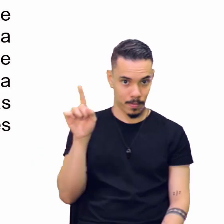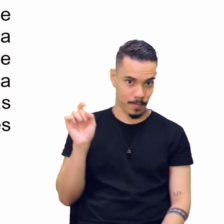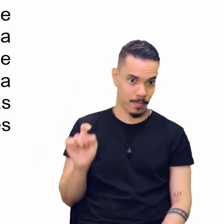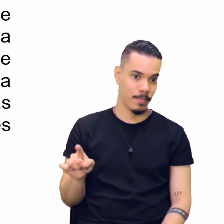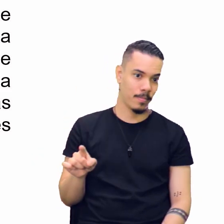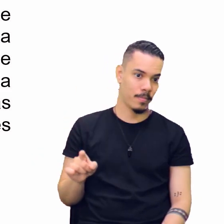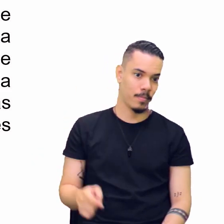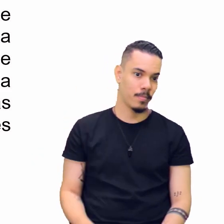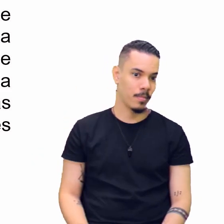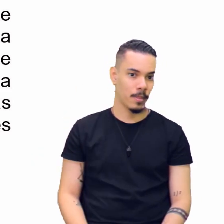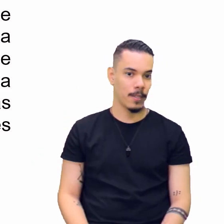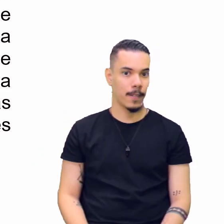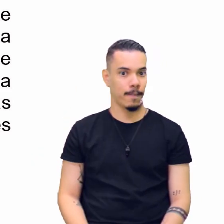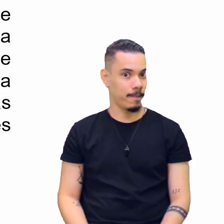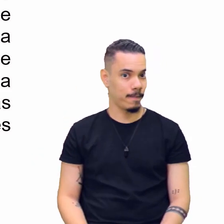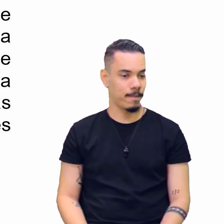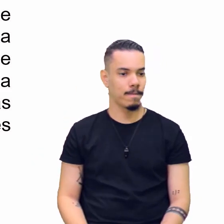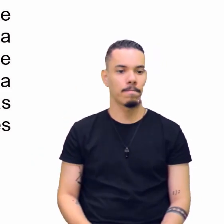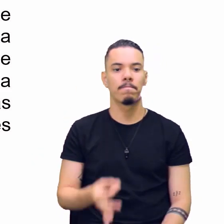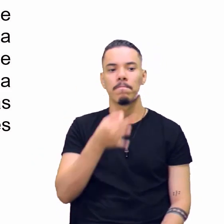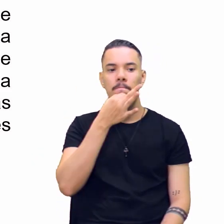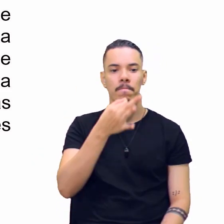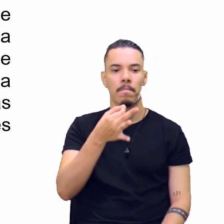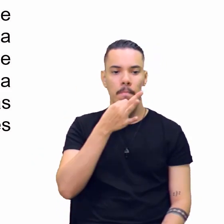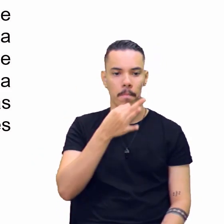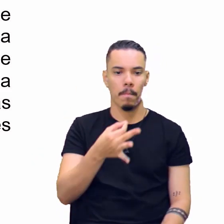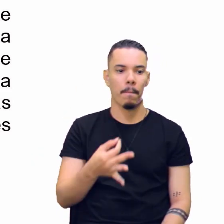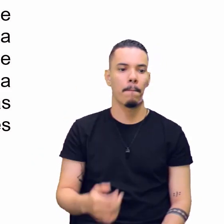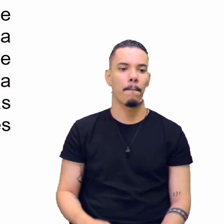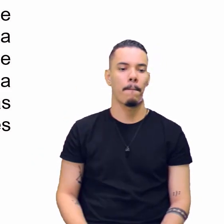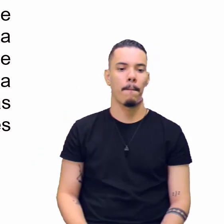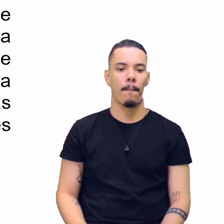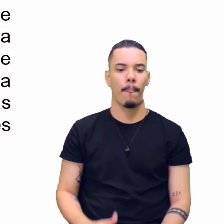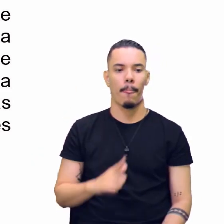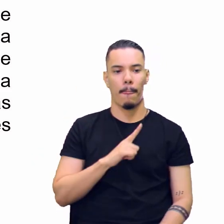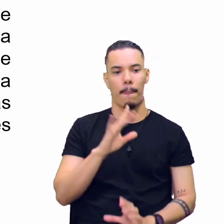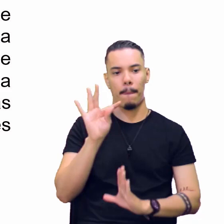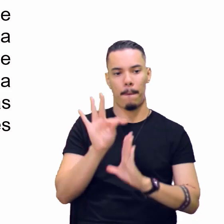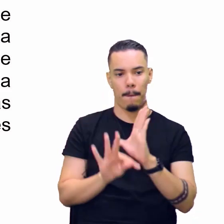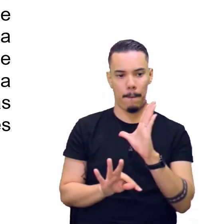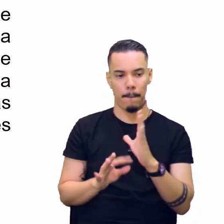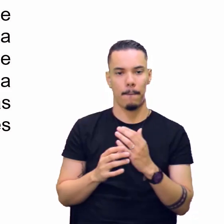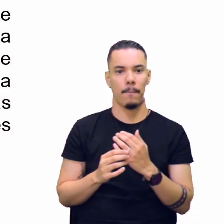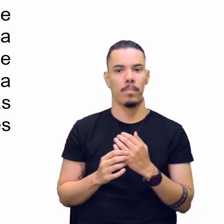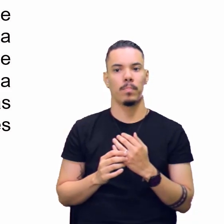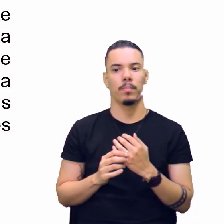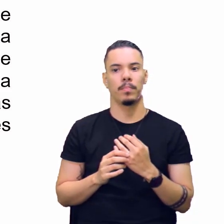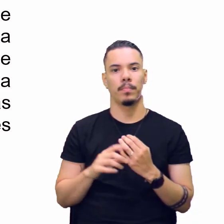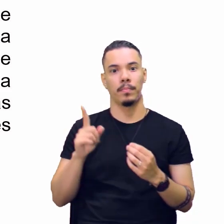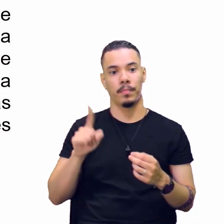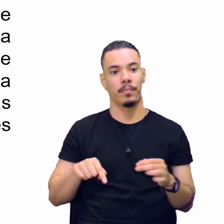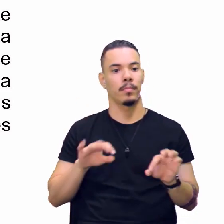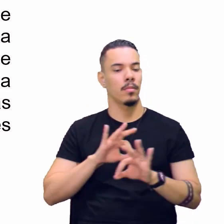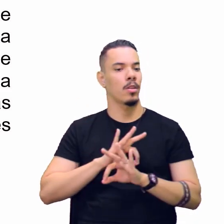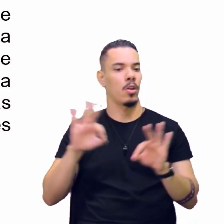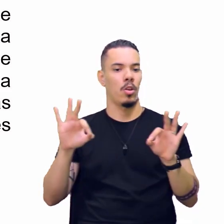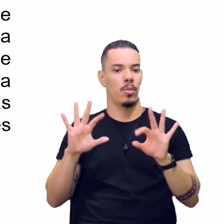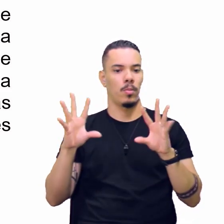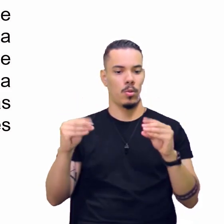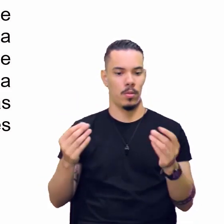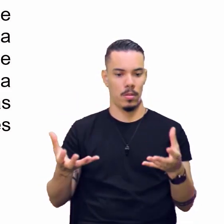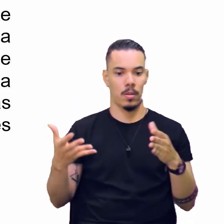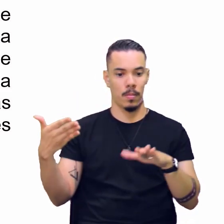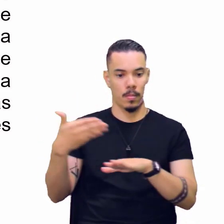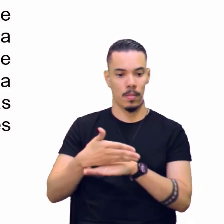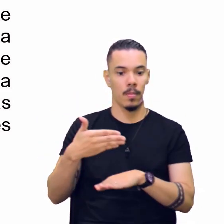questionamento. Uma opinião sobre o debate de opinião. Aí temos aqui. É ótimo que todos queiram participar,